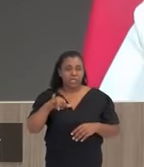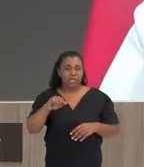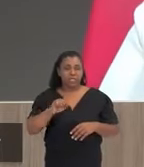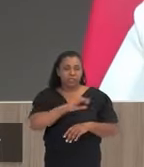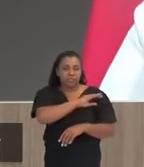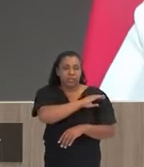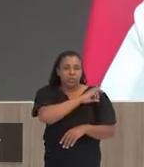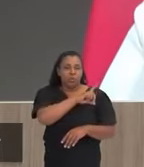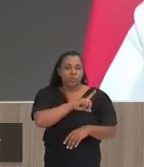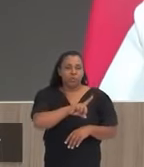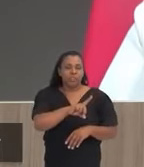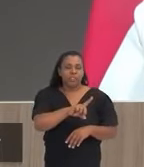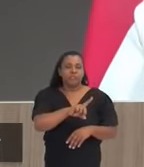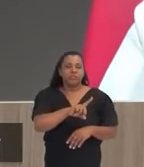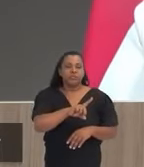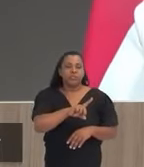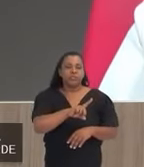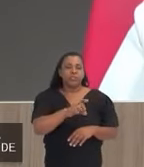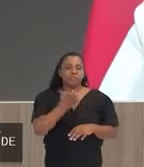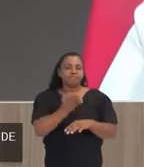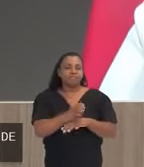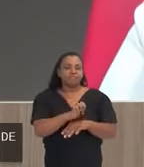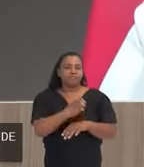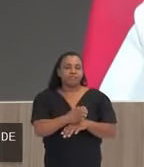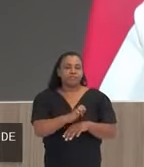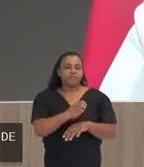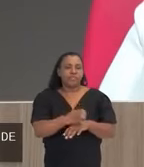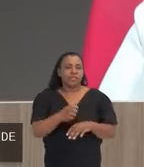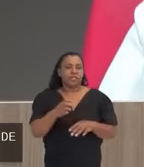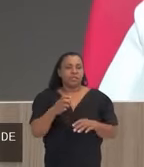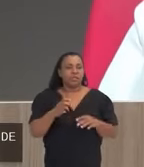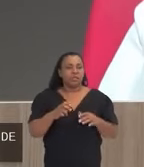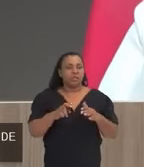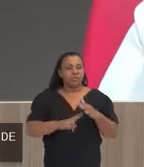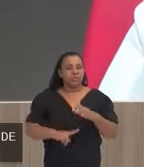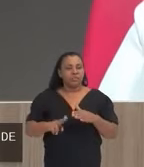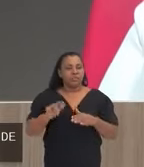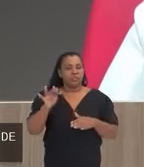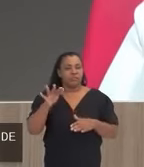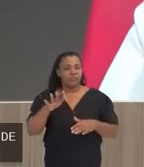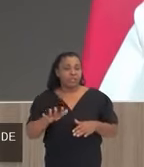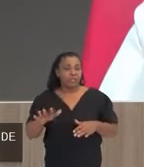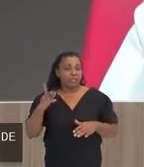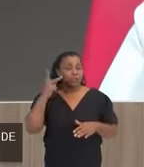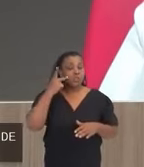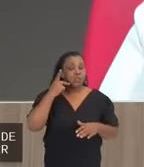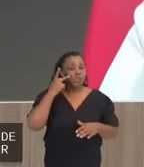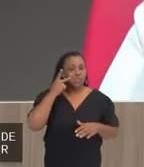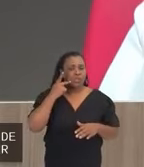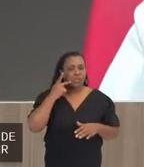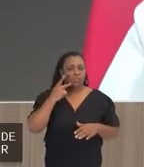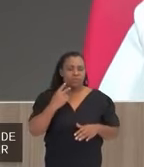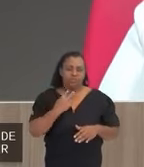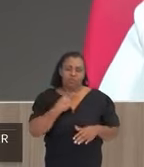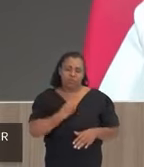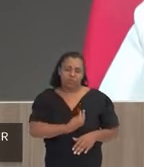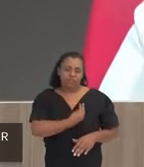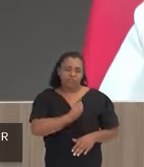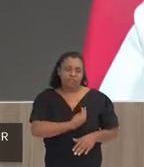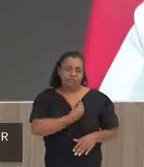coordenadora de estágio da Universidade Federal do Ceará. Ela não pôde comparecer neste